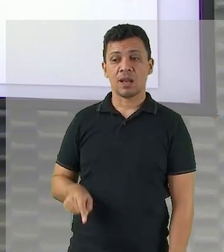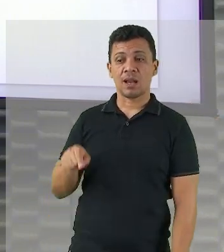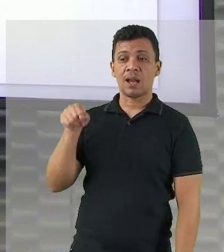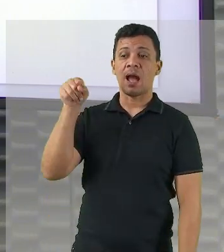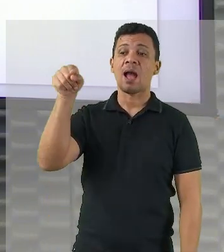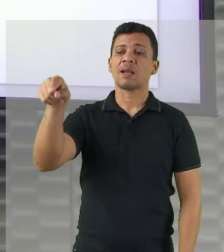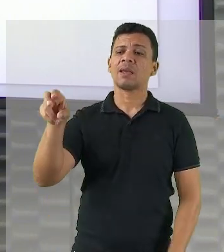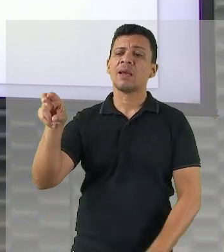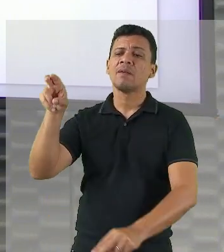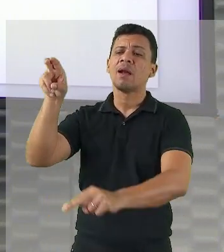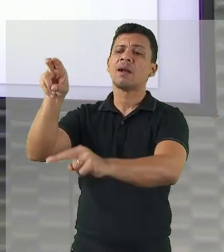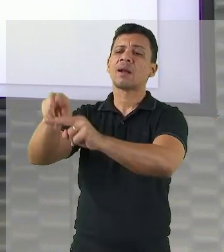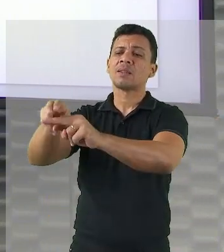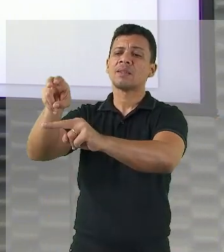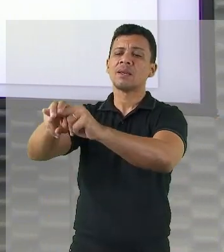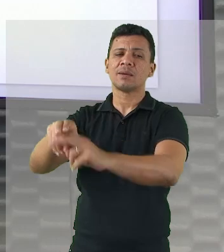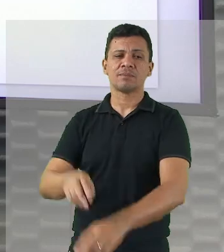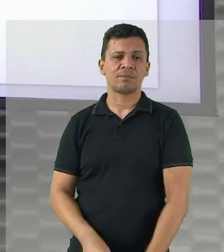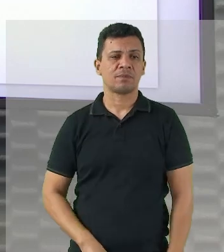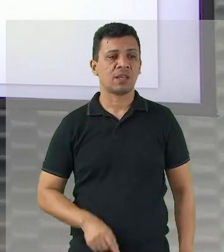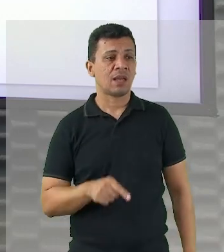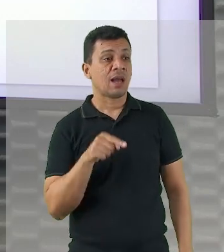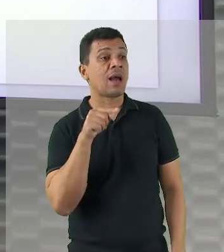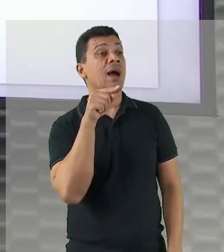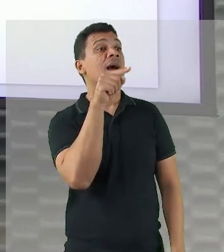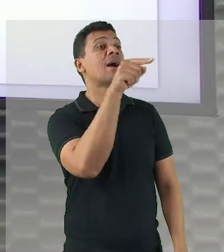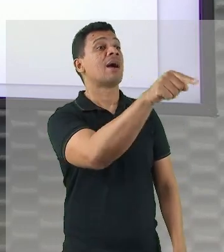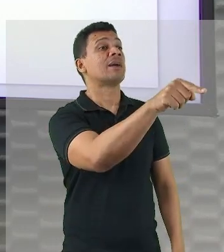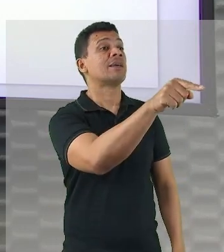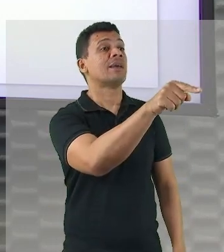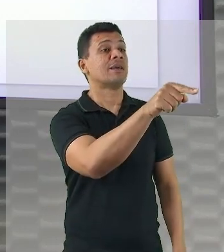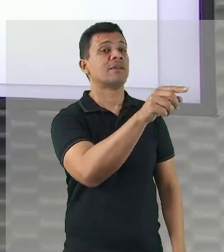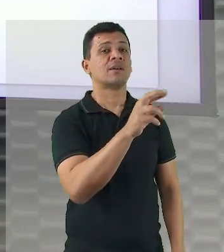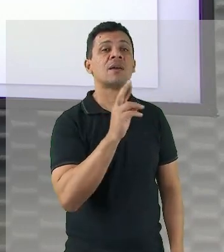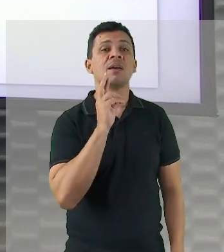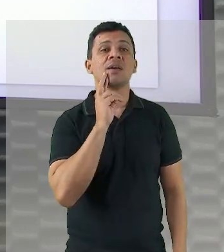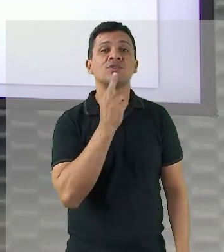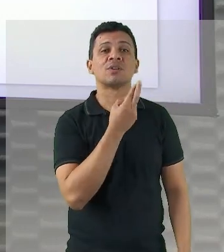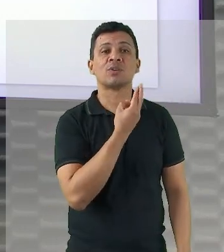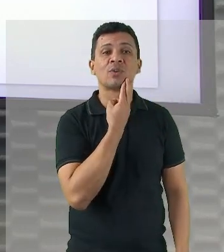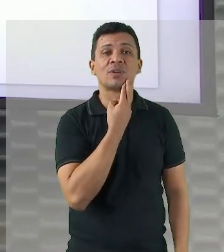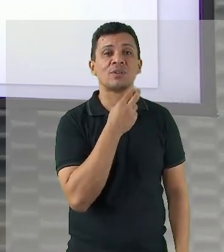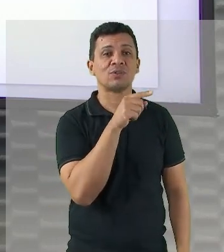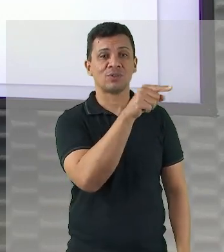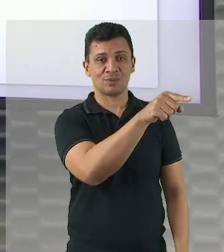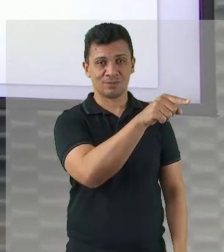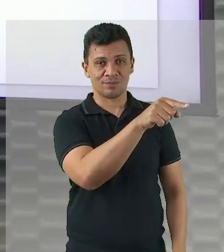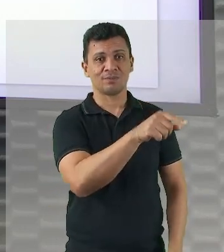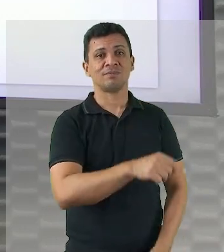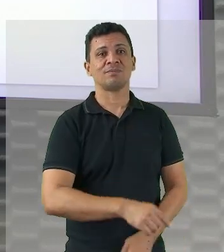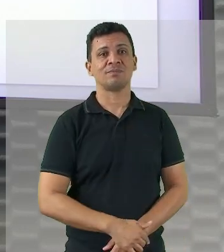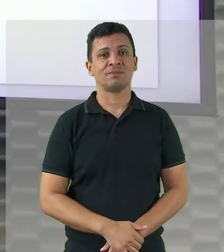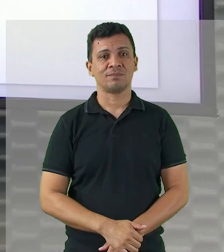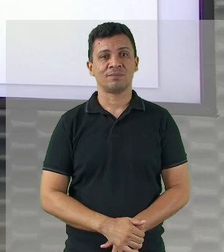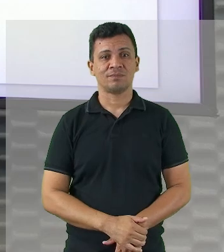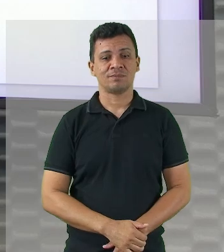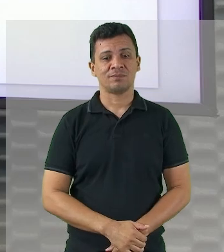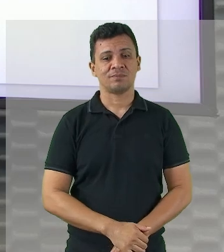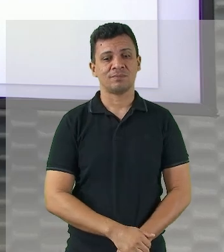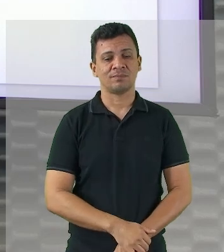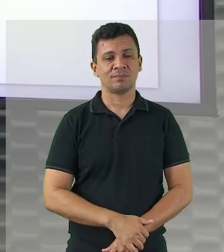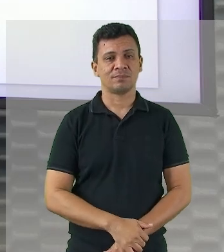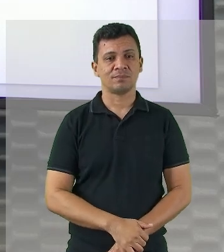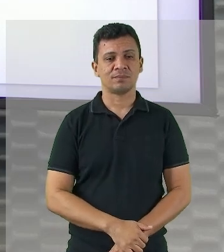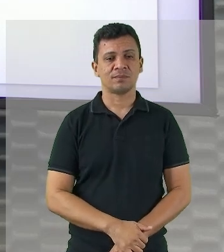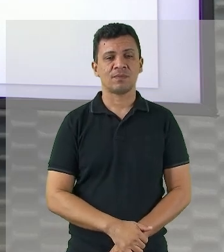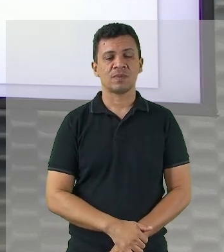aquela cadeira. That is the restaurant. Aquele é o restaurante, ou aquilo é o restaurante.